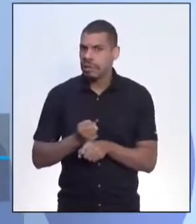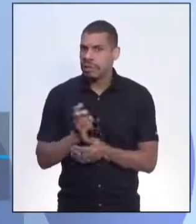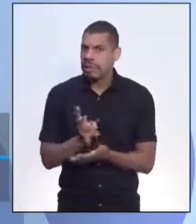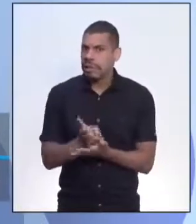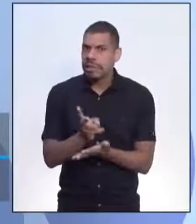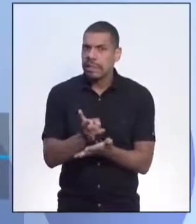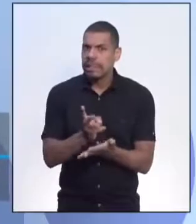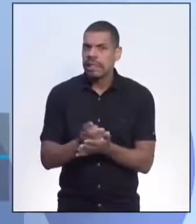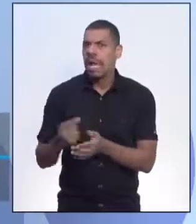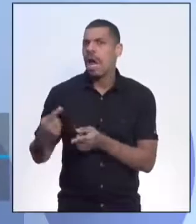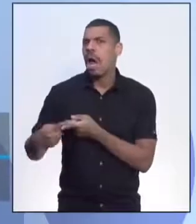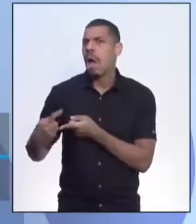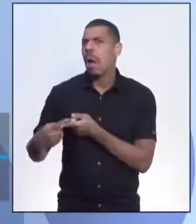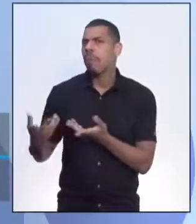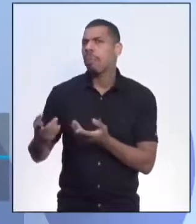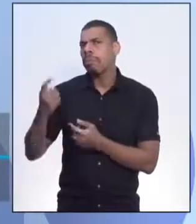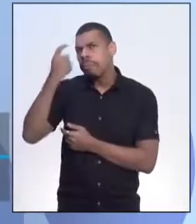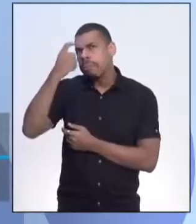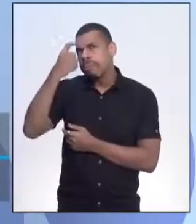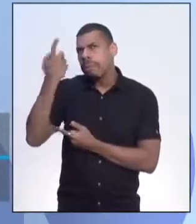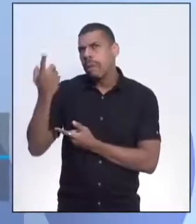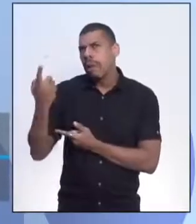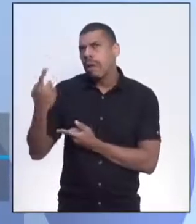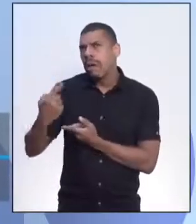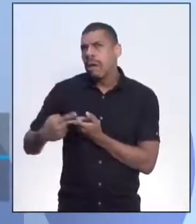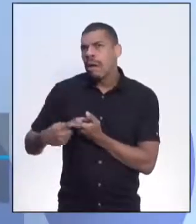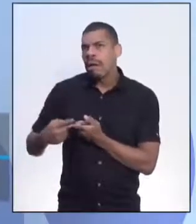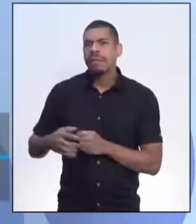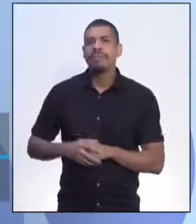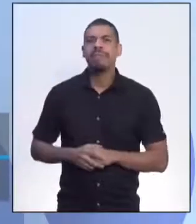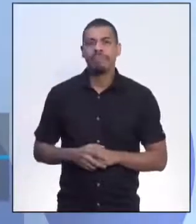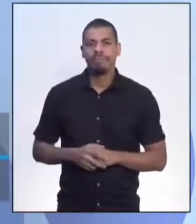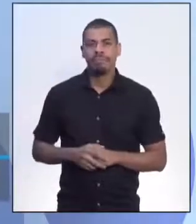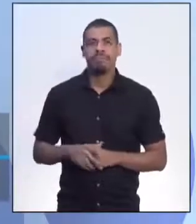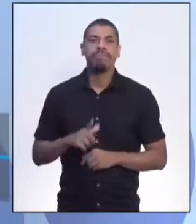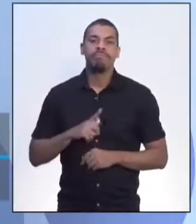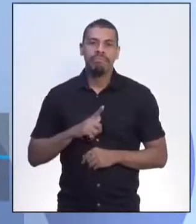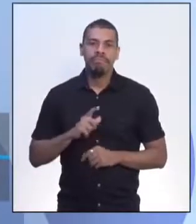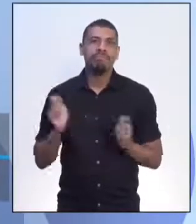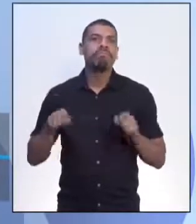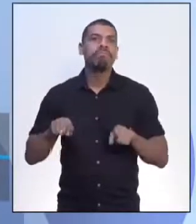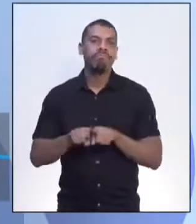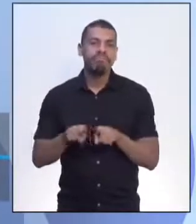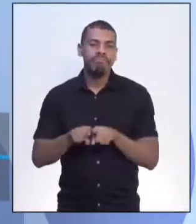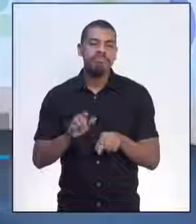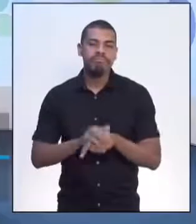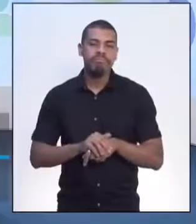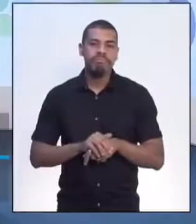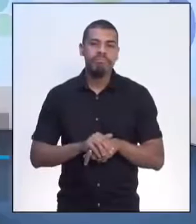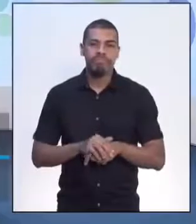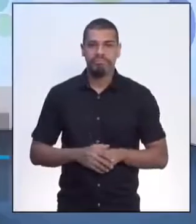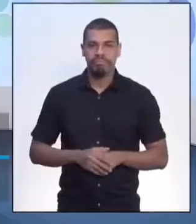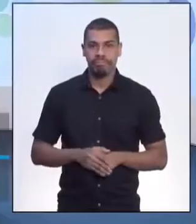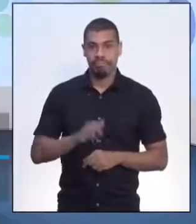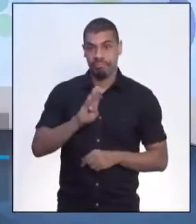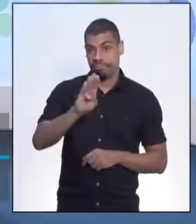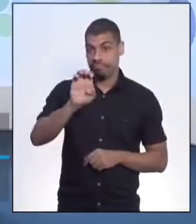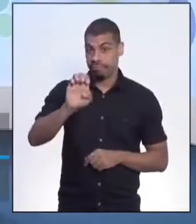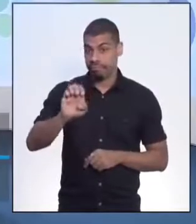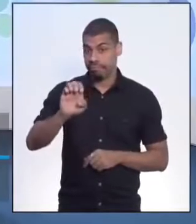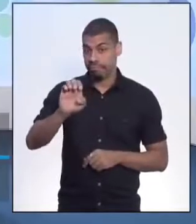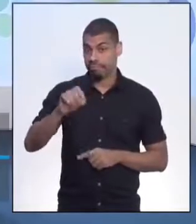como porquê. Agora que eu pensei, because. Tem a causa, né? Olha a palavrinha.